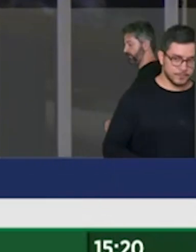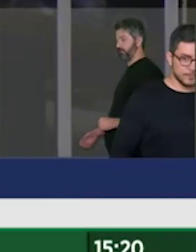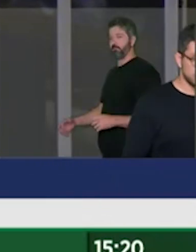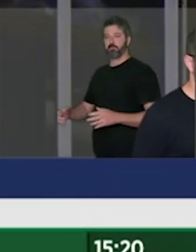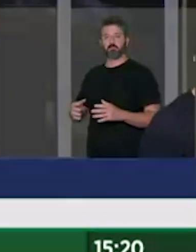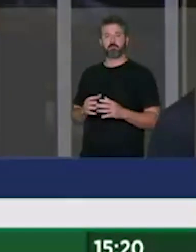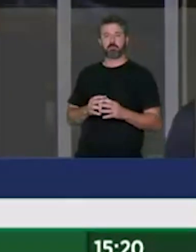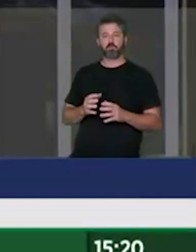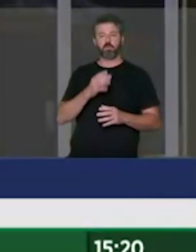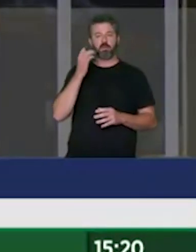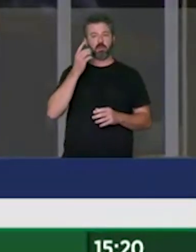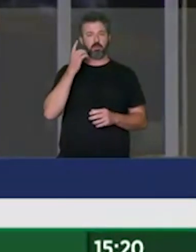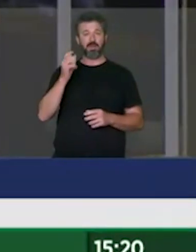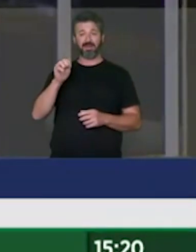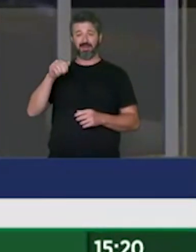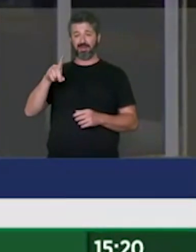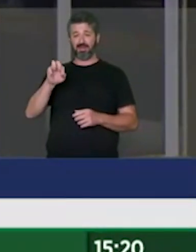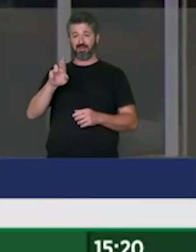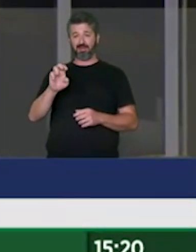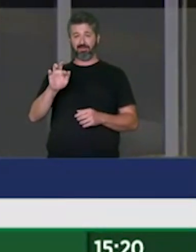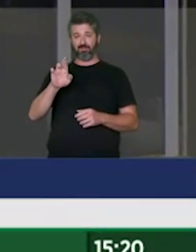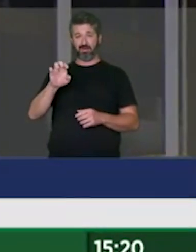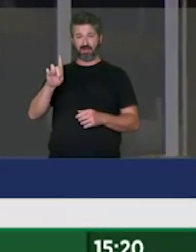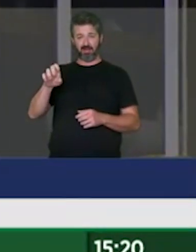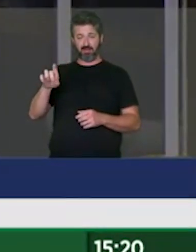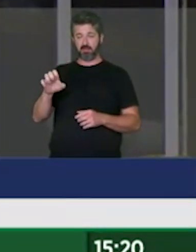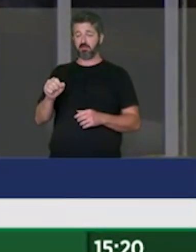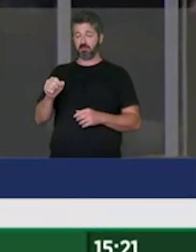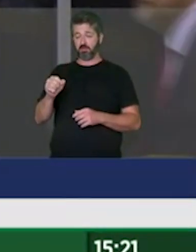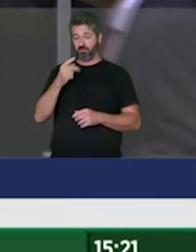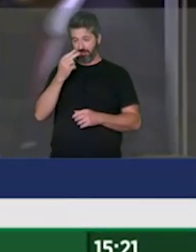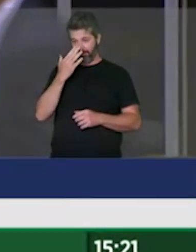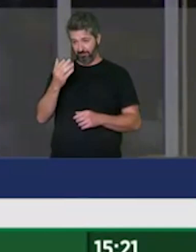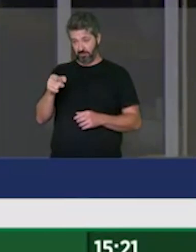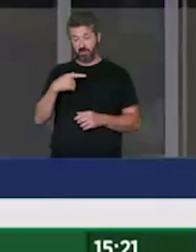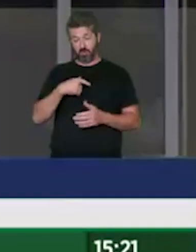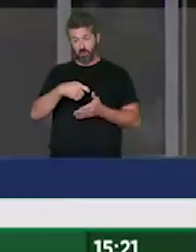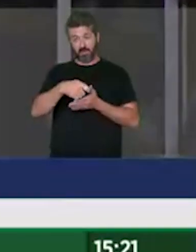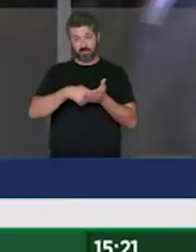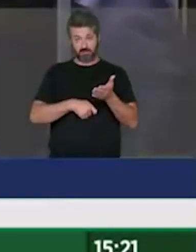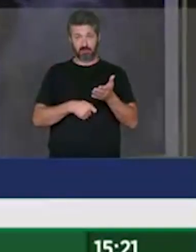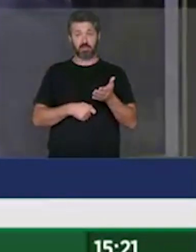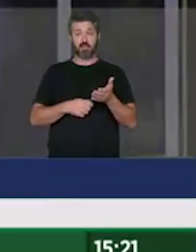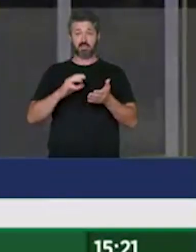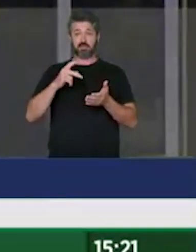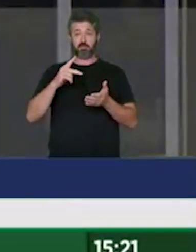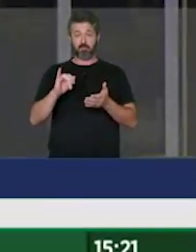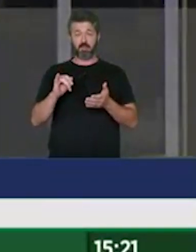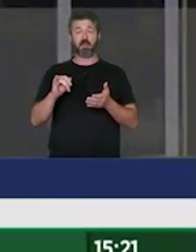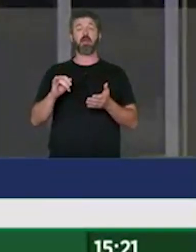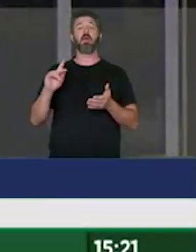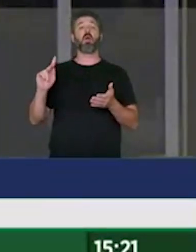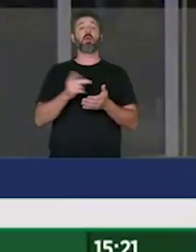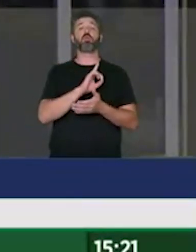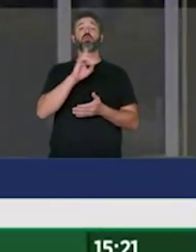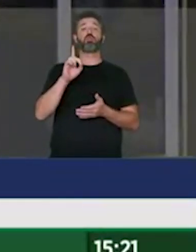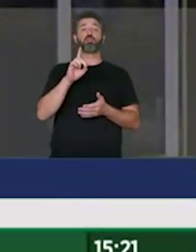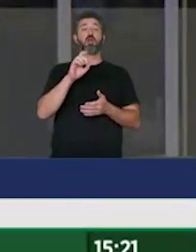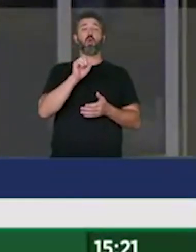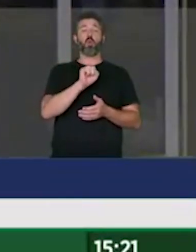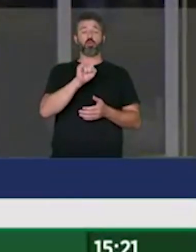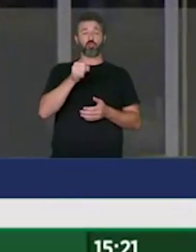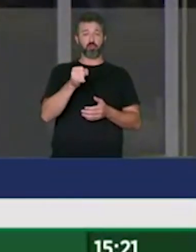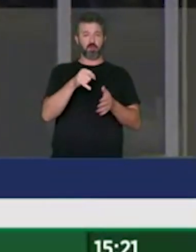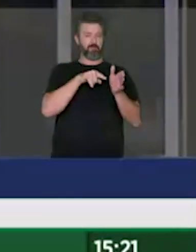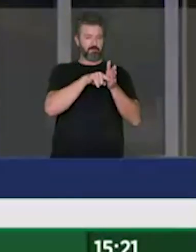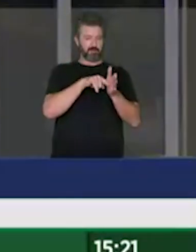acabei de assinar a CPMI dos atos de 8 de janeiro, que precisam ser devidamente investigados, apurados e todos